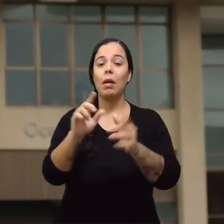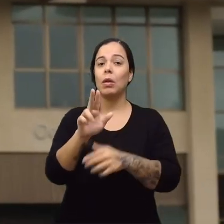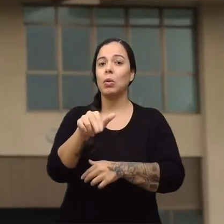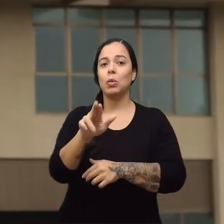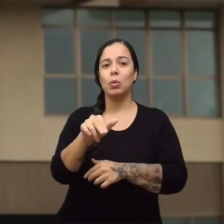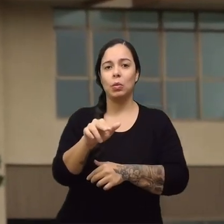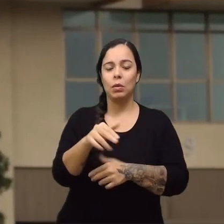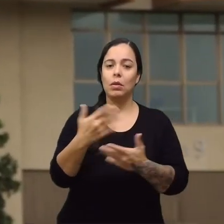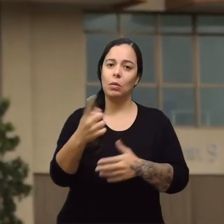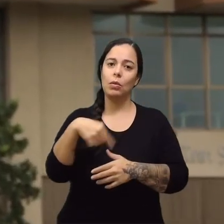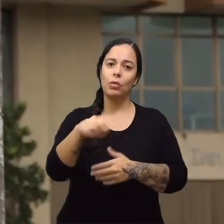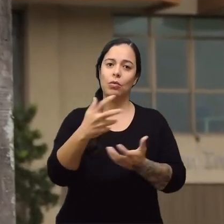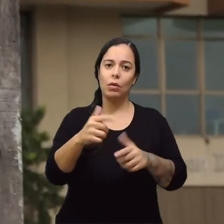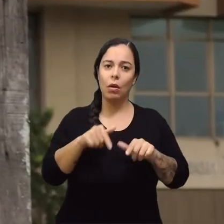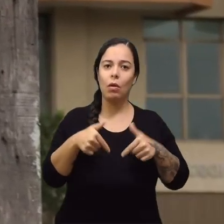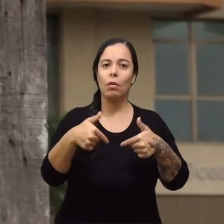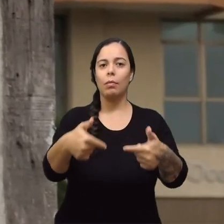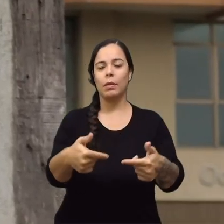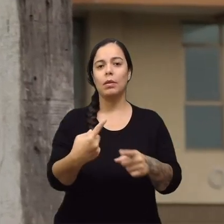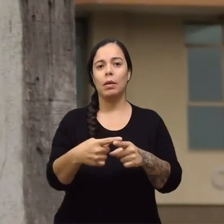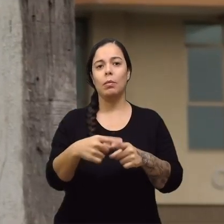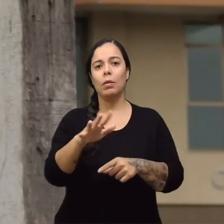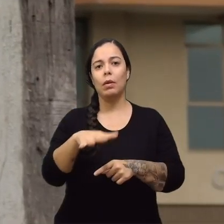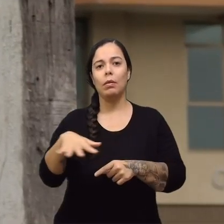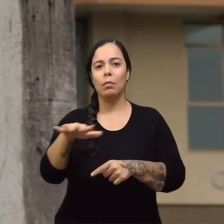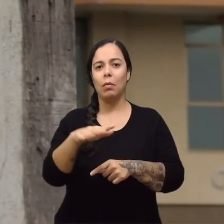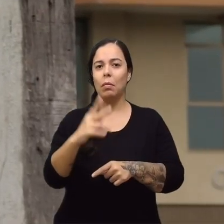muito reconhecidos pelos próprios